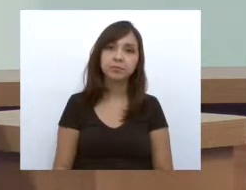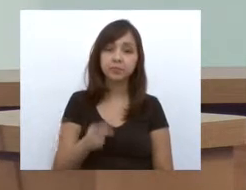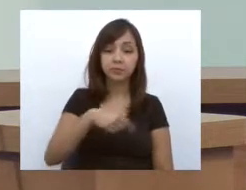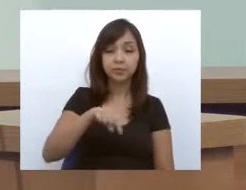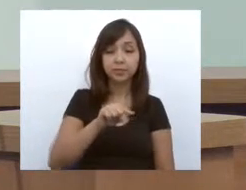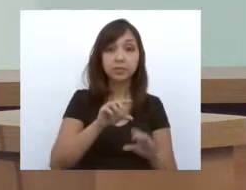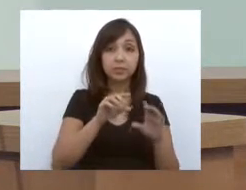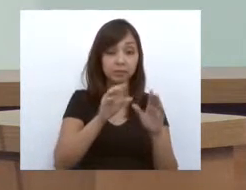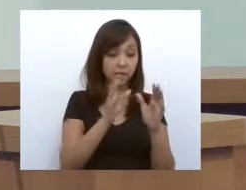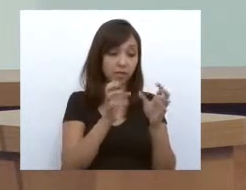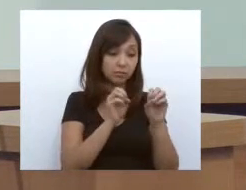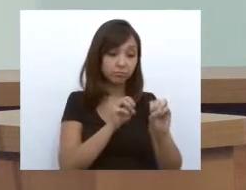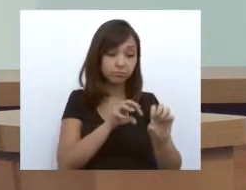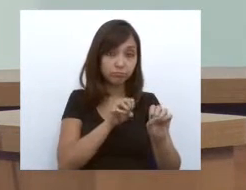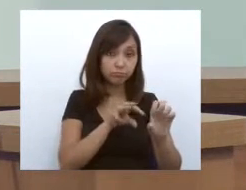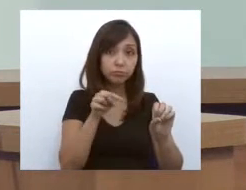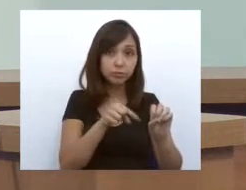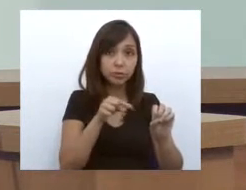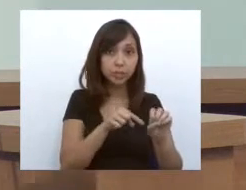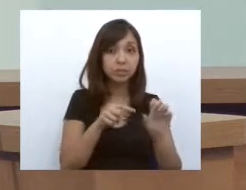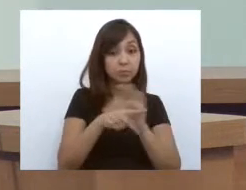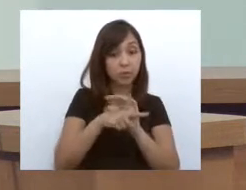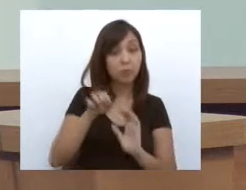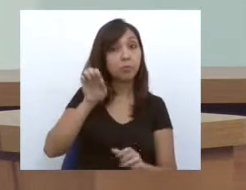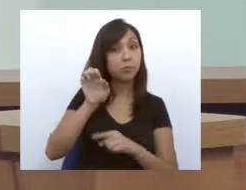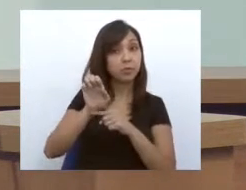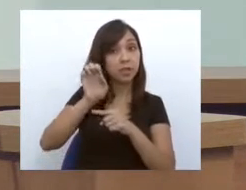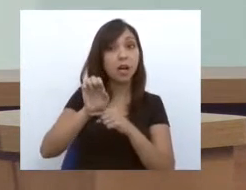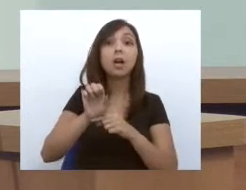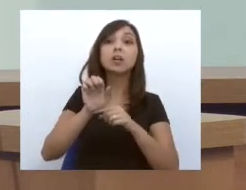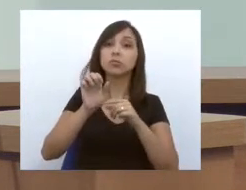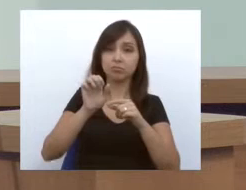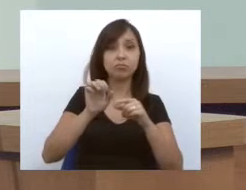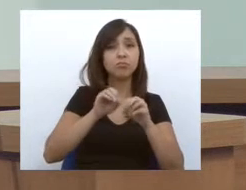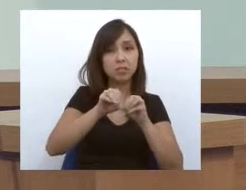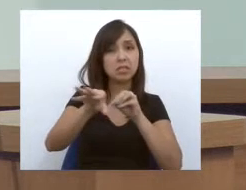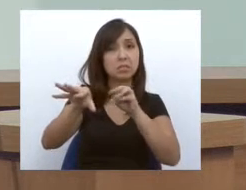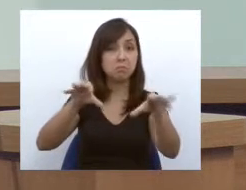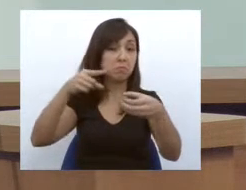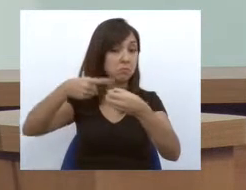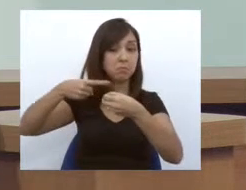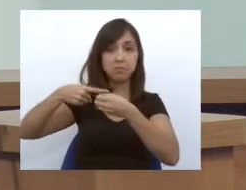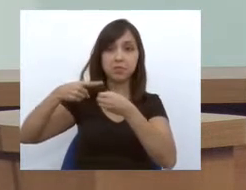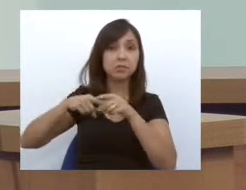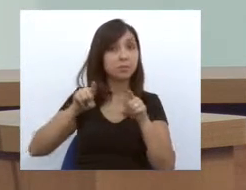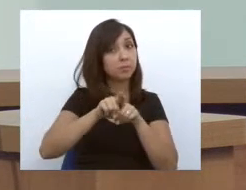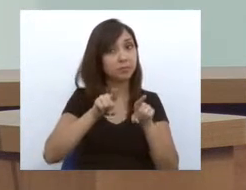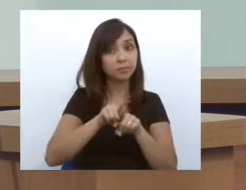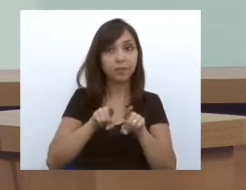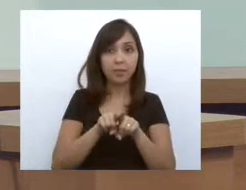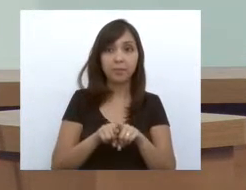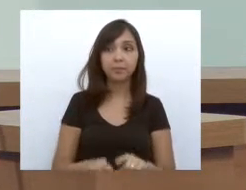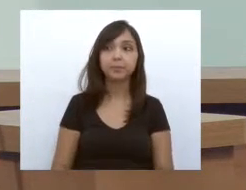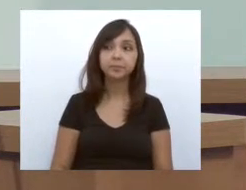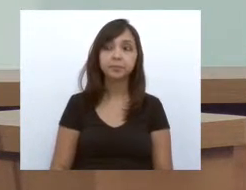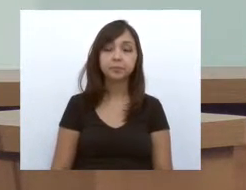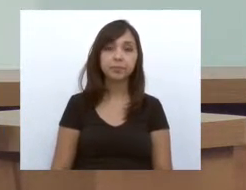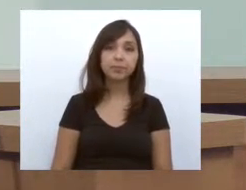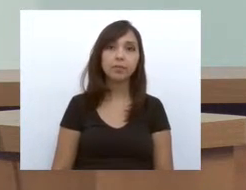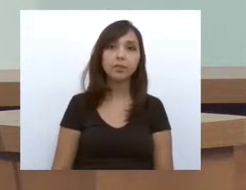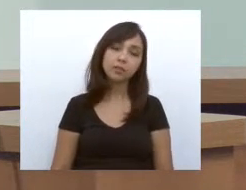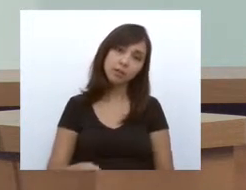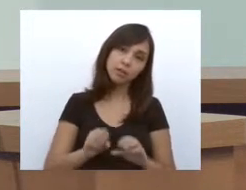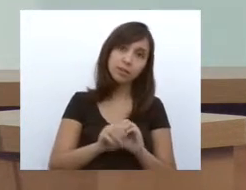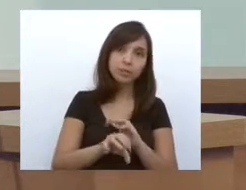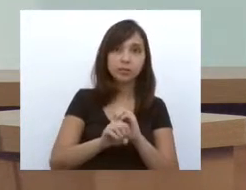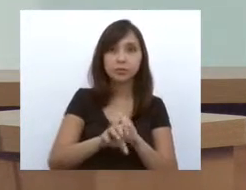mexe com a educação do Estado, atinge os municípios. A educação do Estado de São Paulo